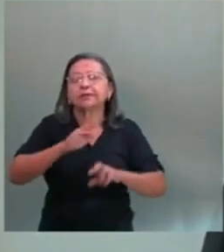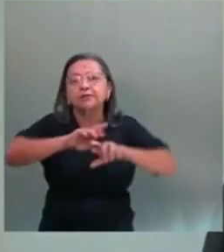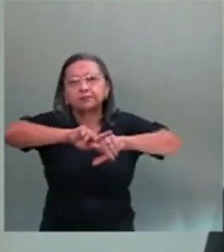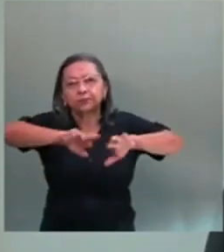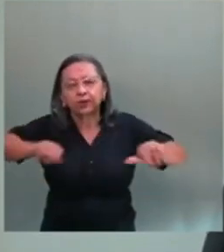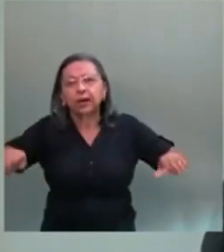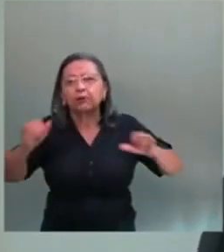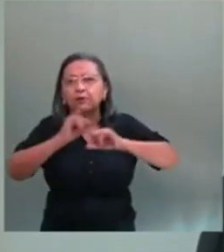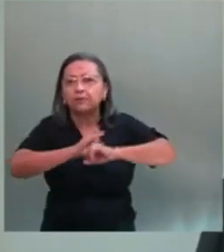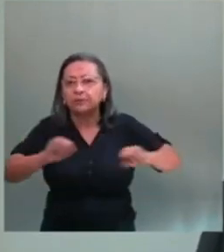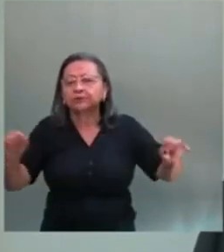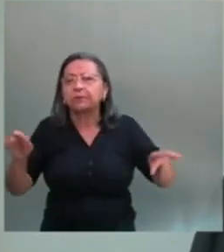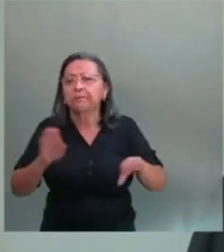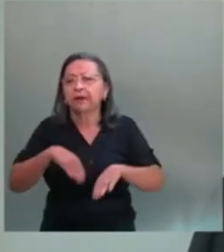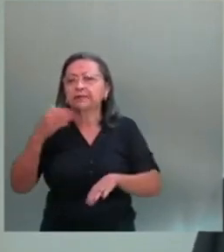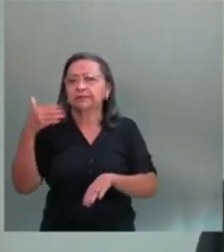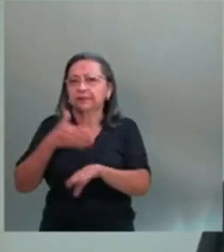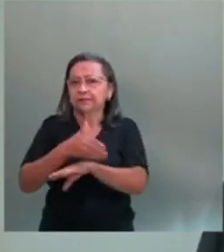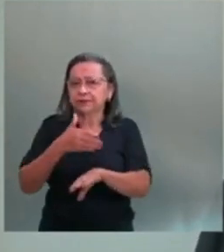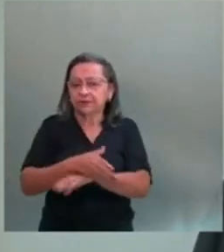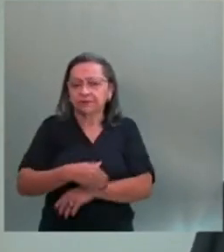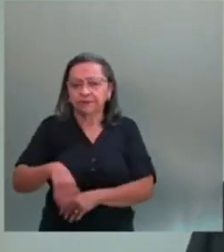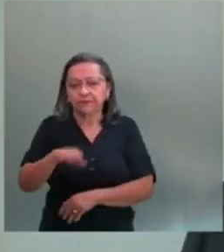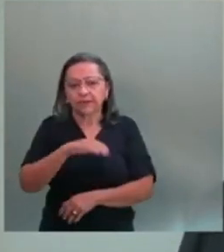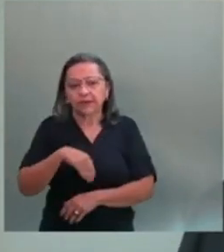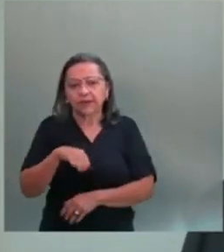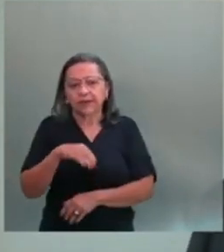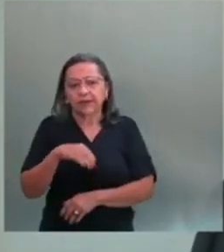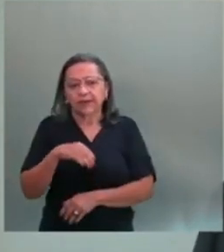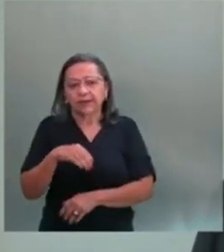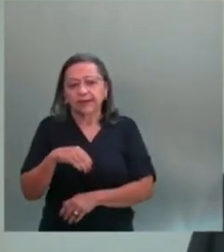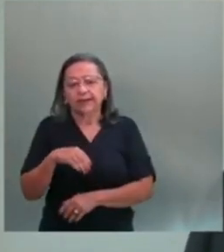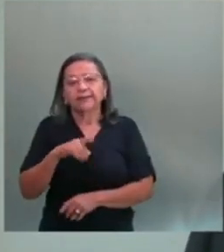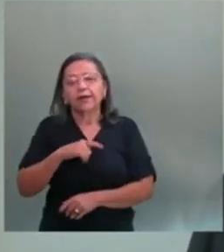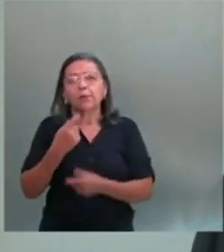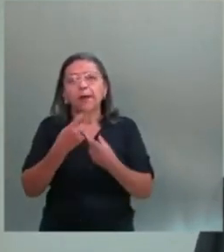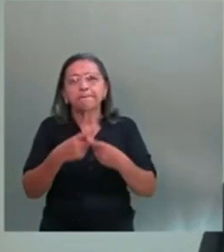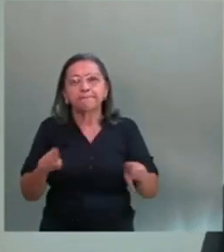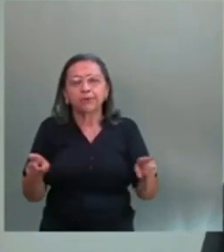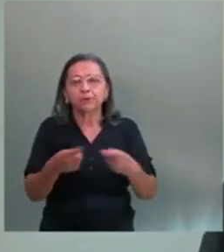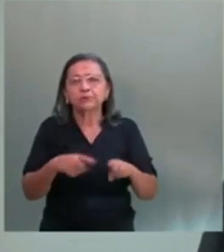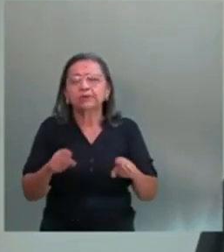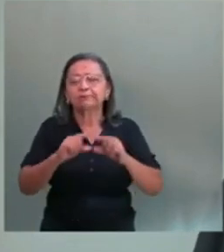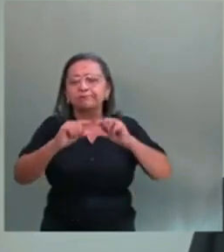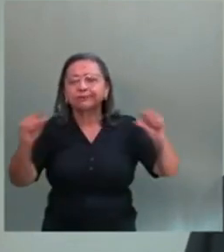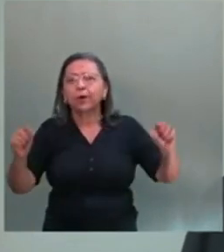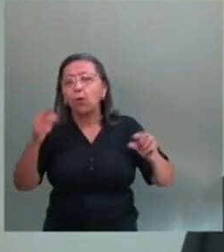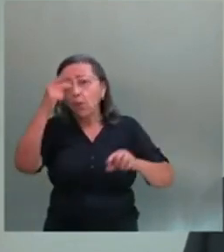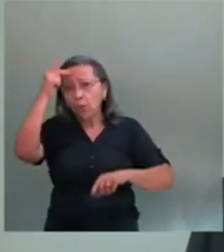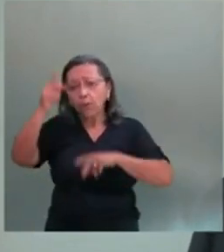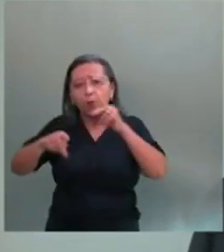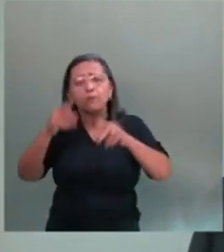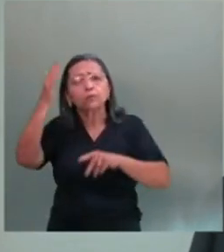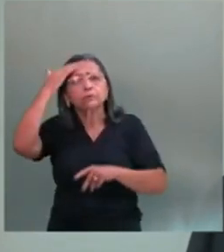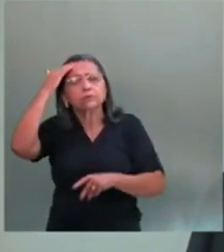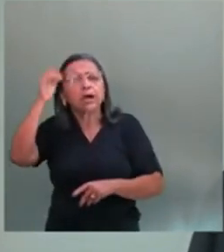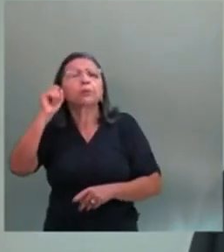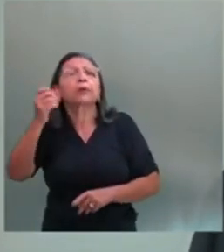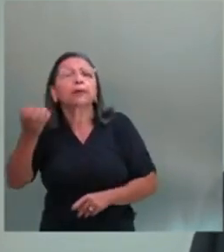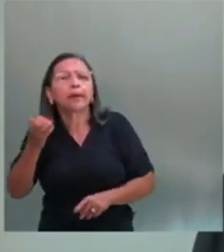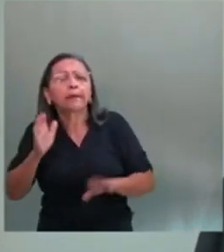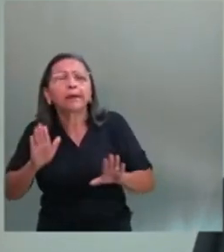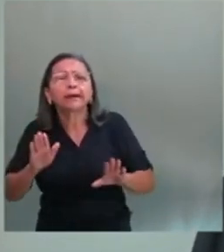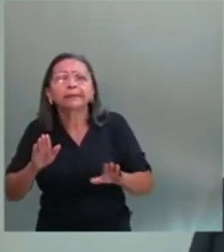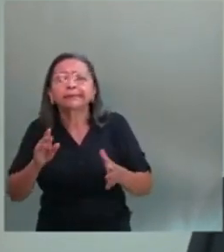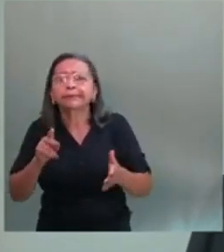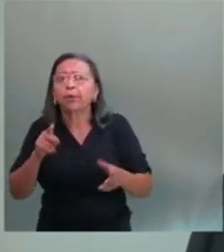e participativa. O Gilberto Gil fala numa música, né, que o povo sabe o que quer, mas o povo também quer o que não sabe.